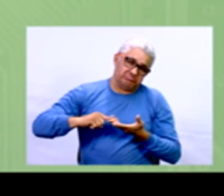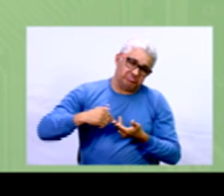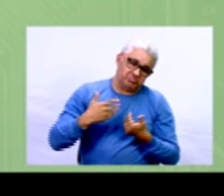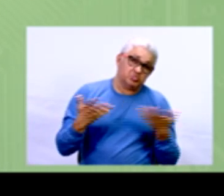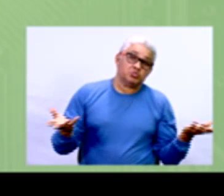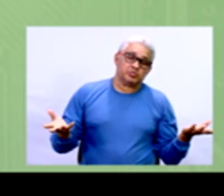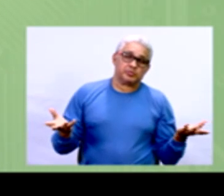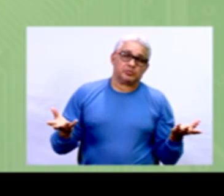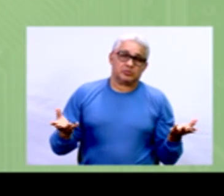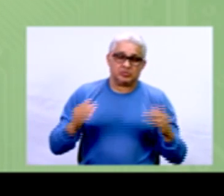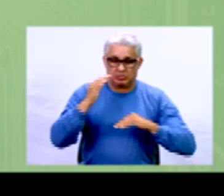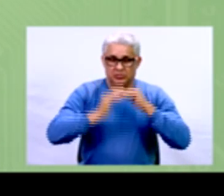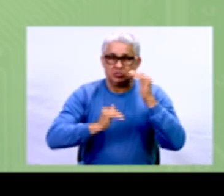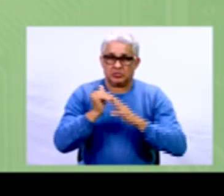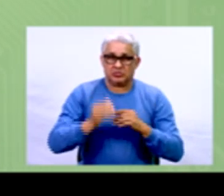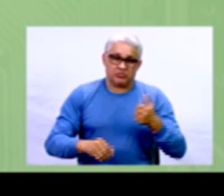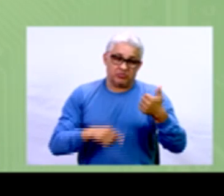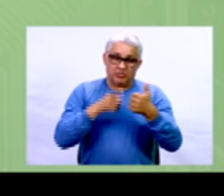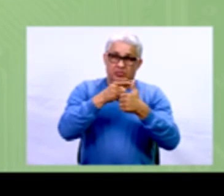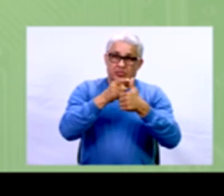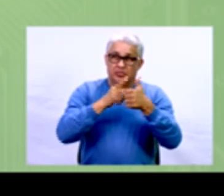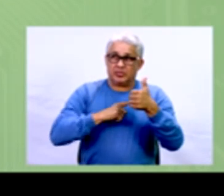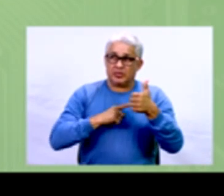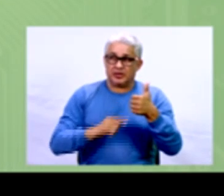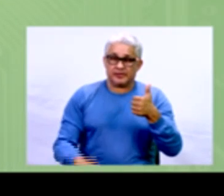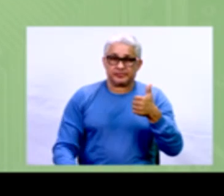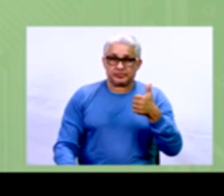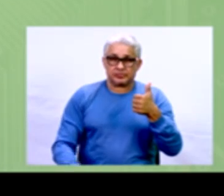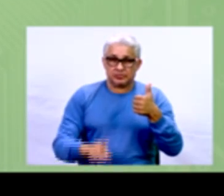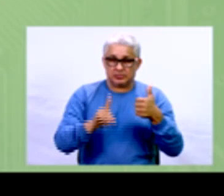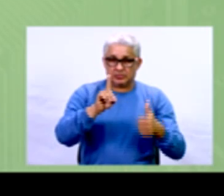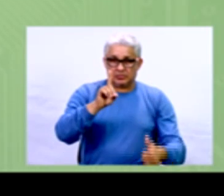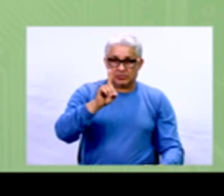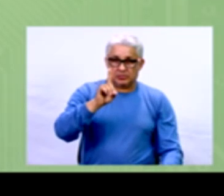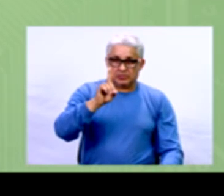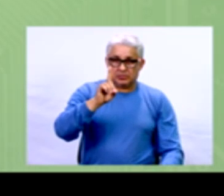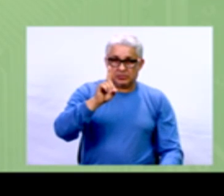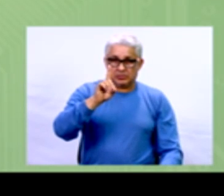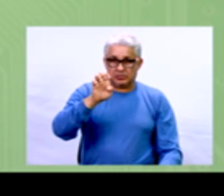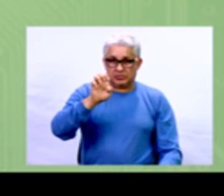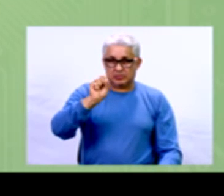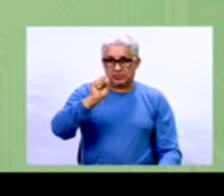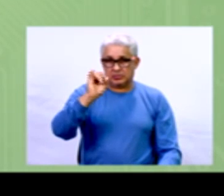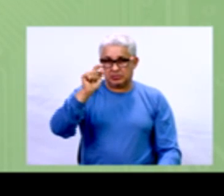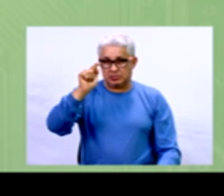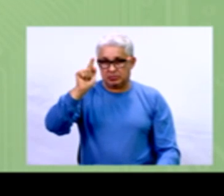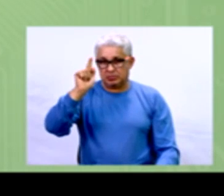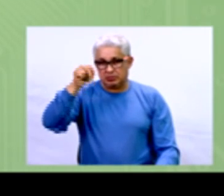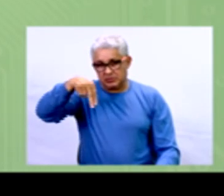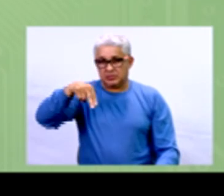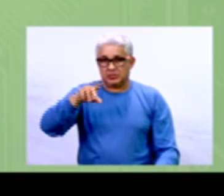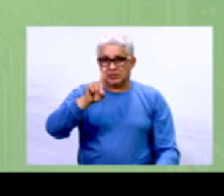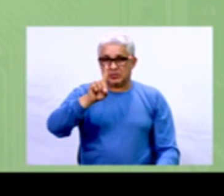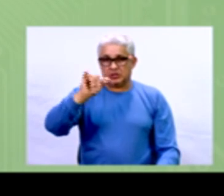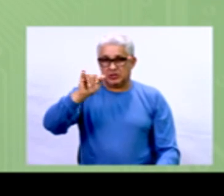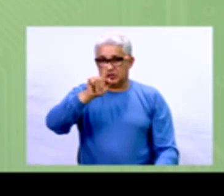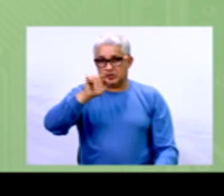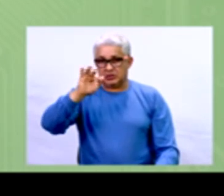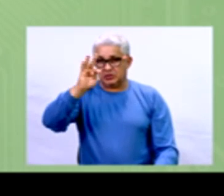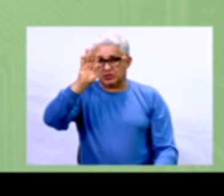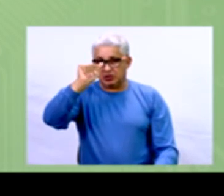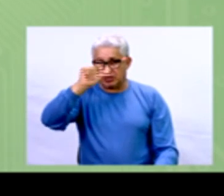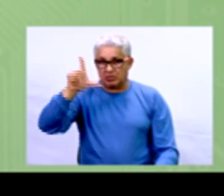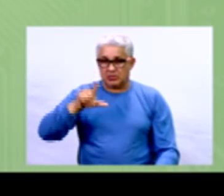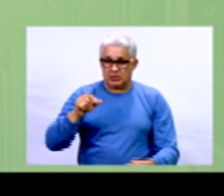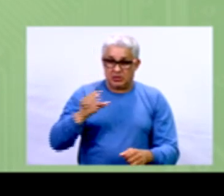as profissões? Primeiro, nós temos aqui o design digital. Qual que é a função dele? Ele vai coordenar